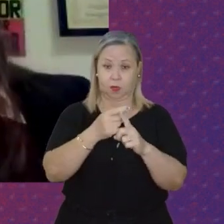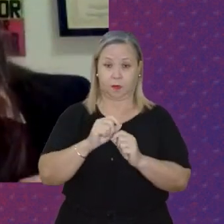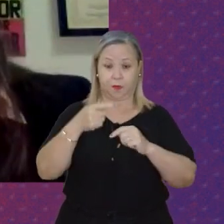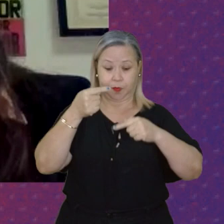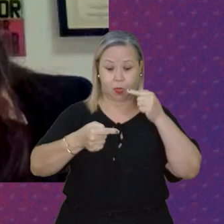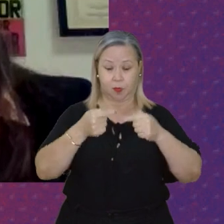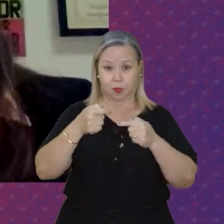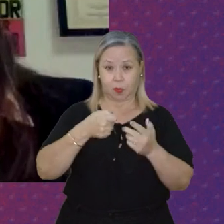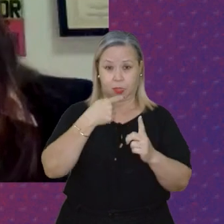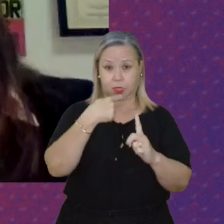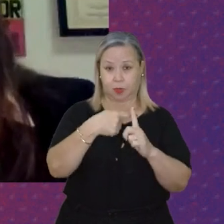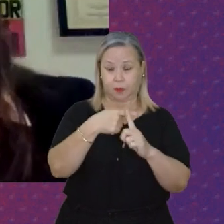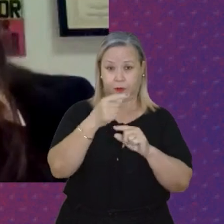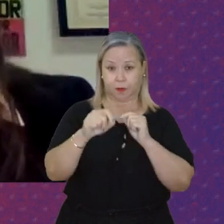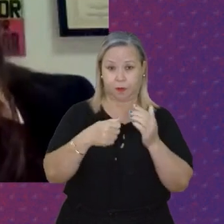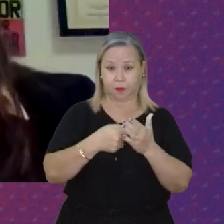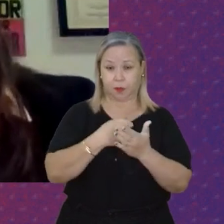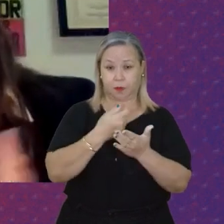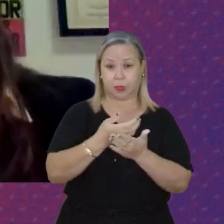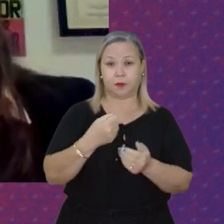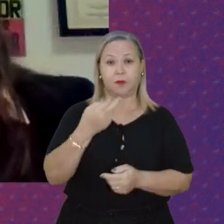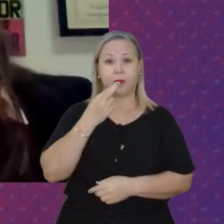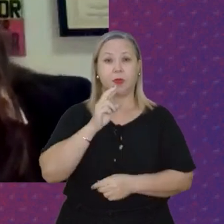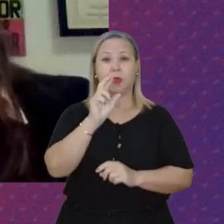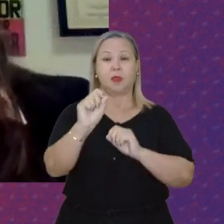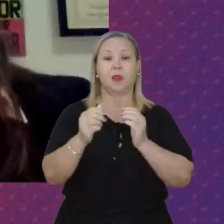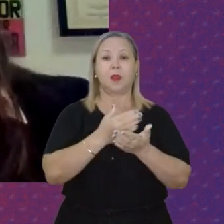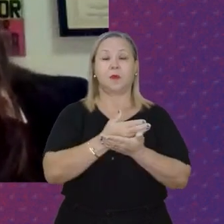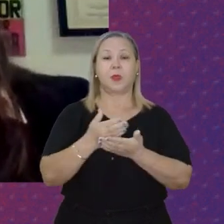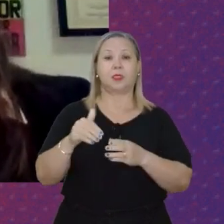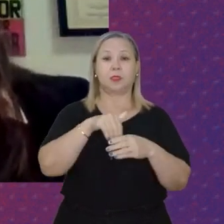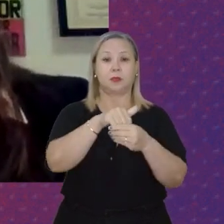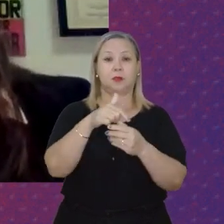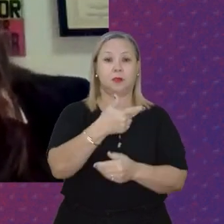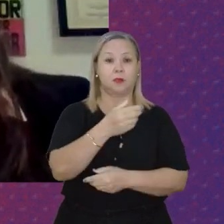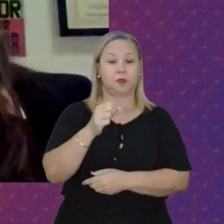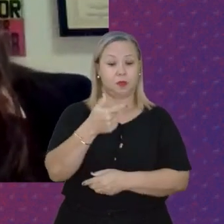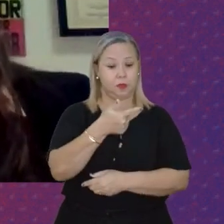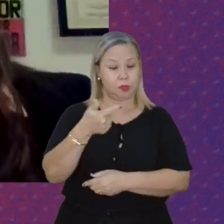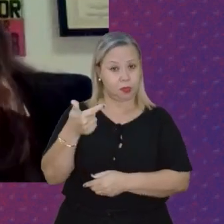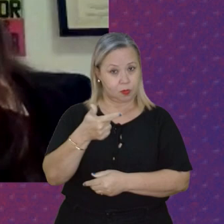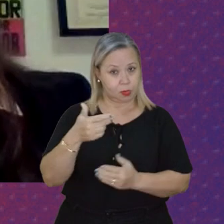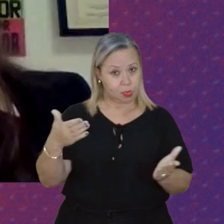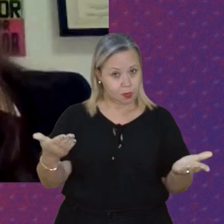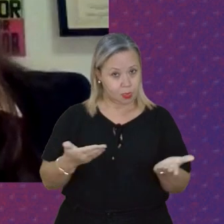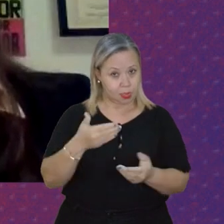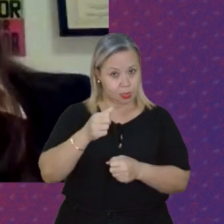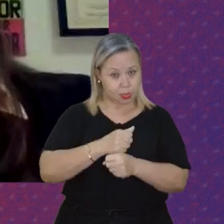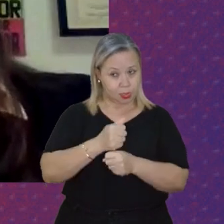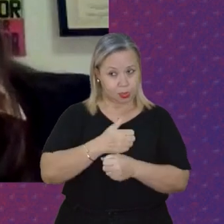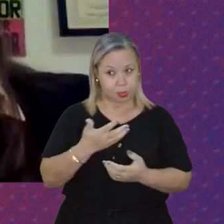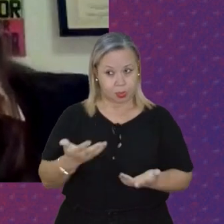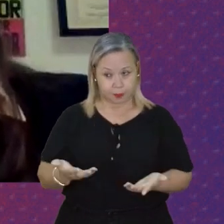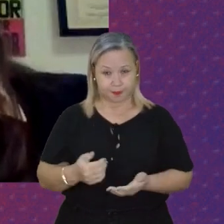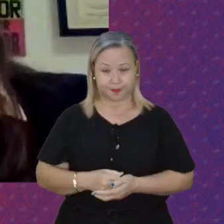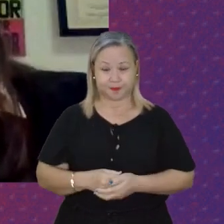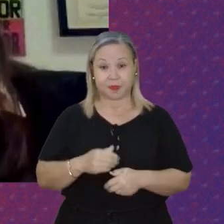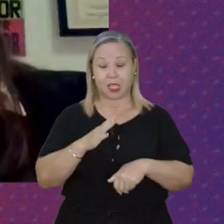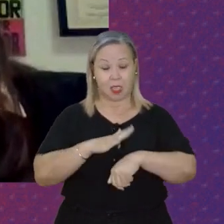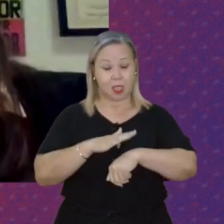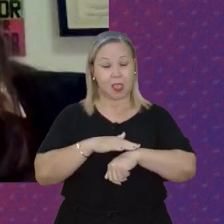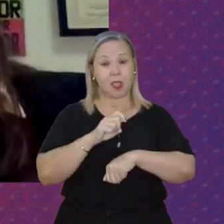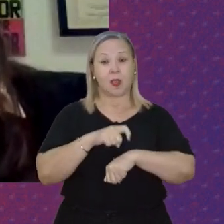política afirmativa que a gente vai ver o resultado a partir dessas eleições de 2022. E é isso, acho que o nosso tempo está